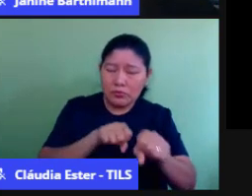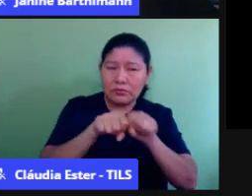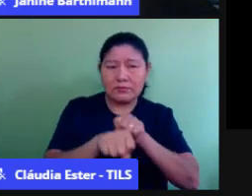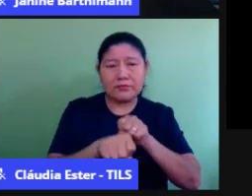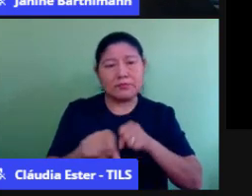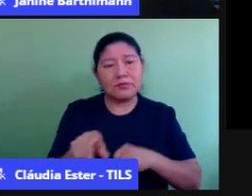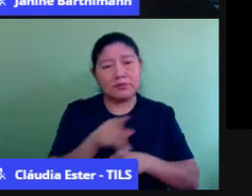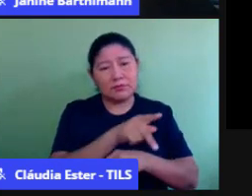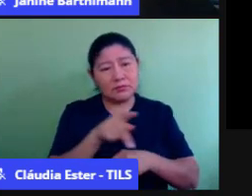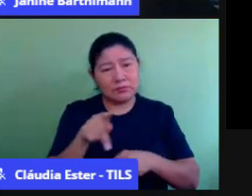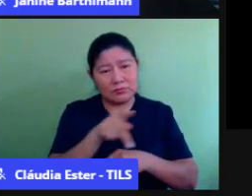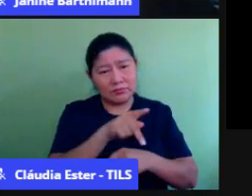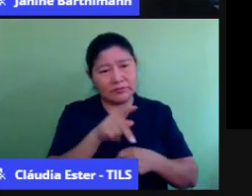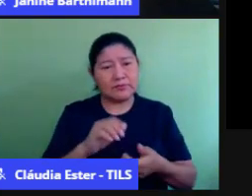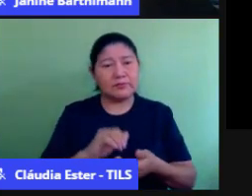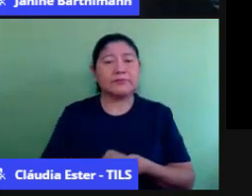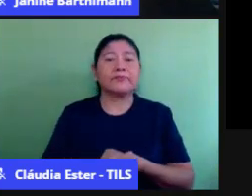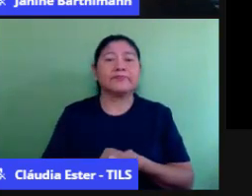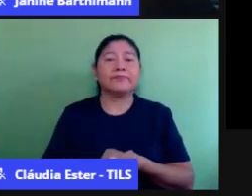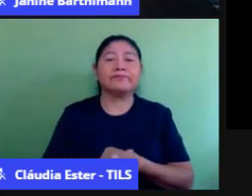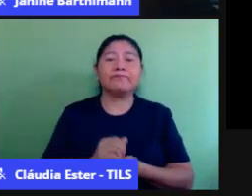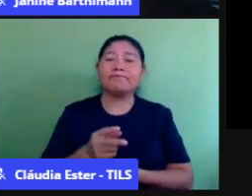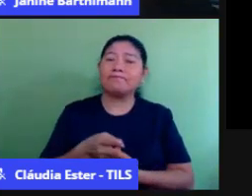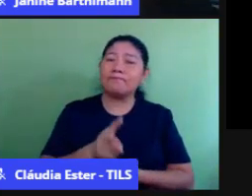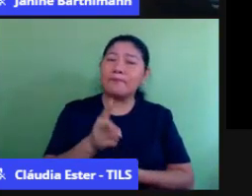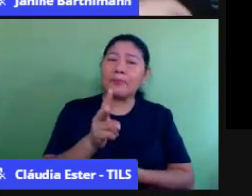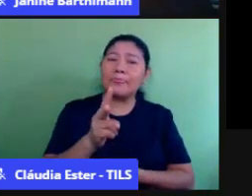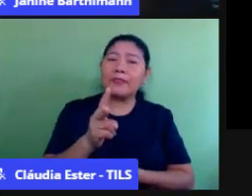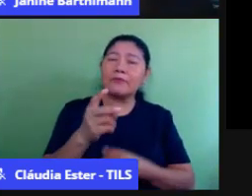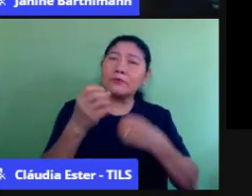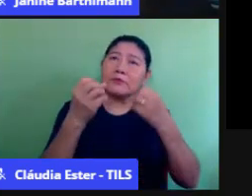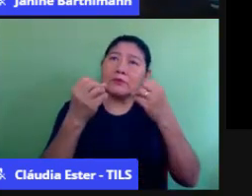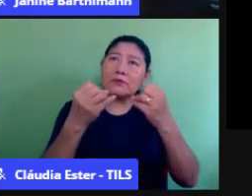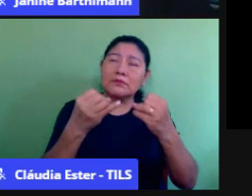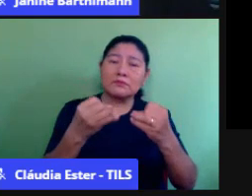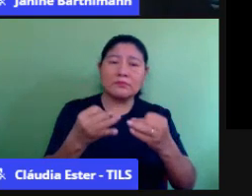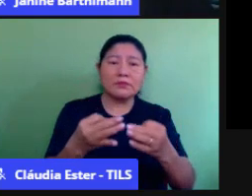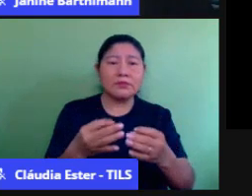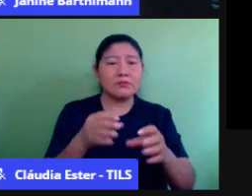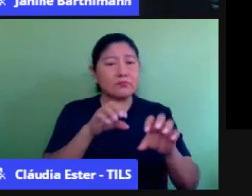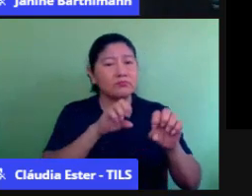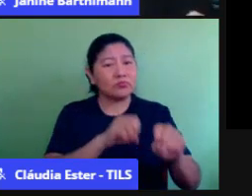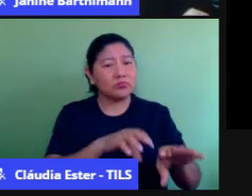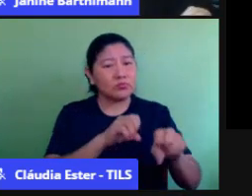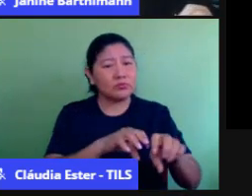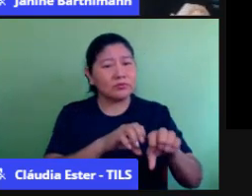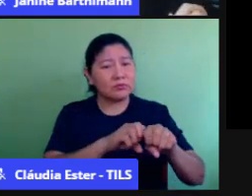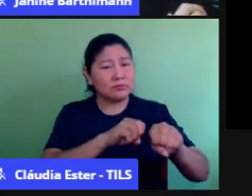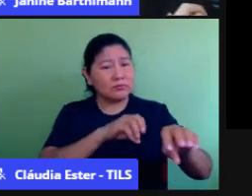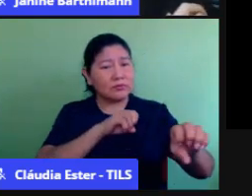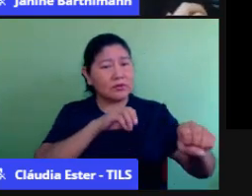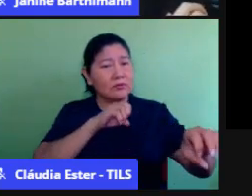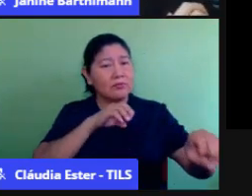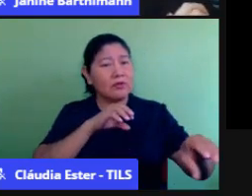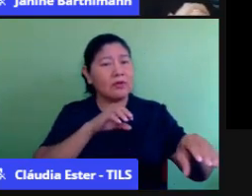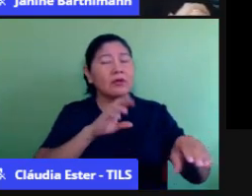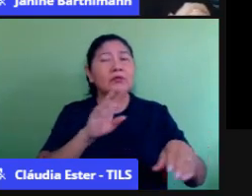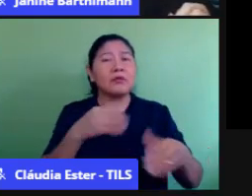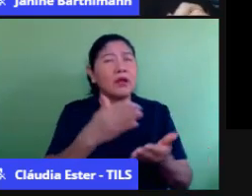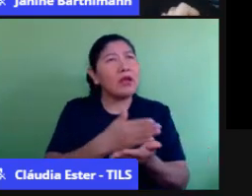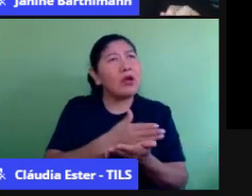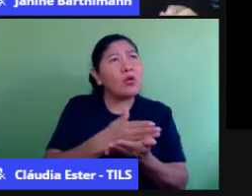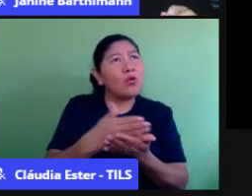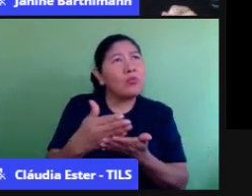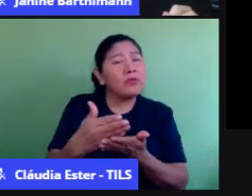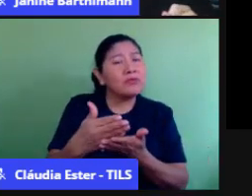continuando o diálogo com as crises e o ensino remoto, né? A crise ela se aprofundou, né, claro, com